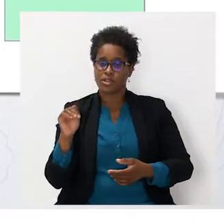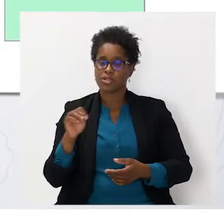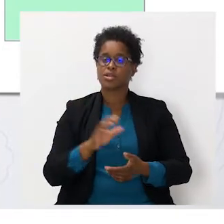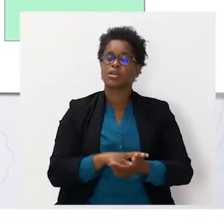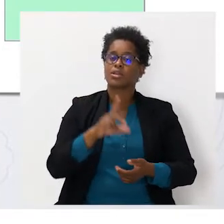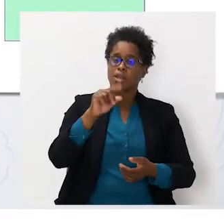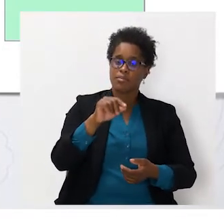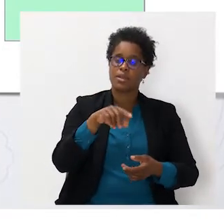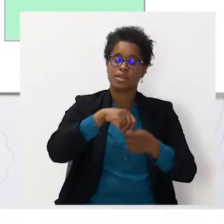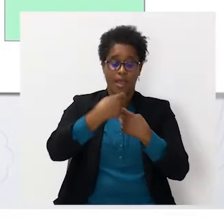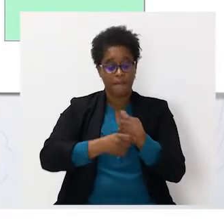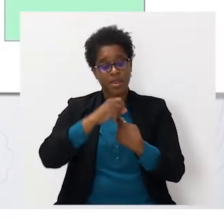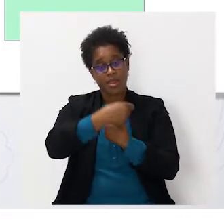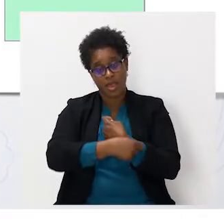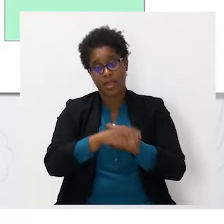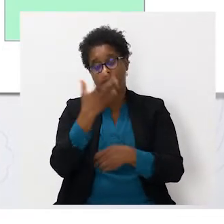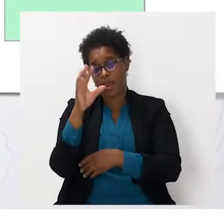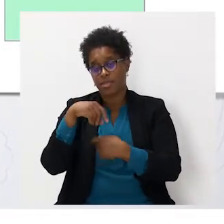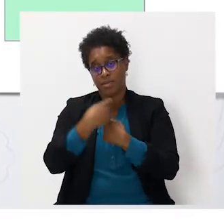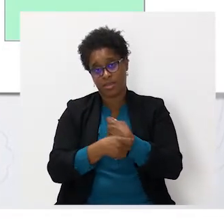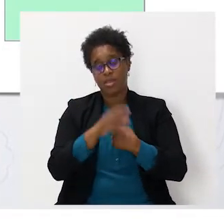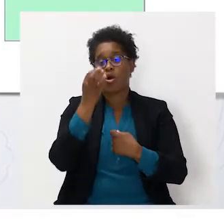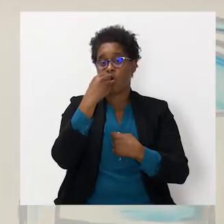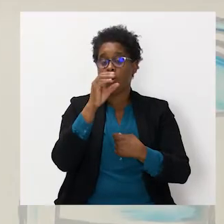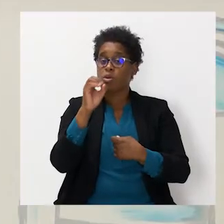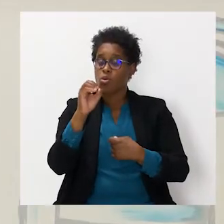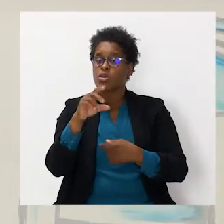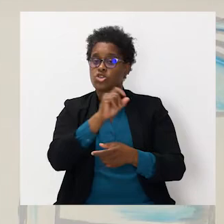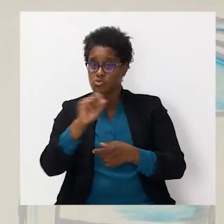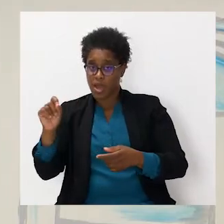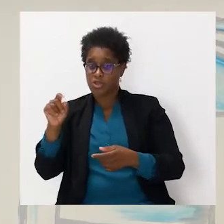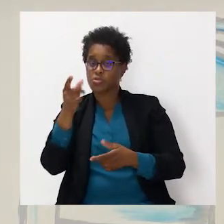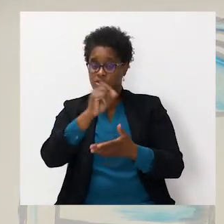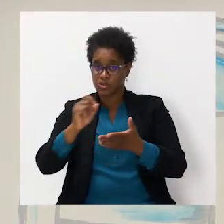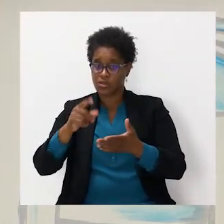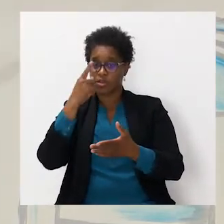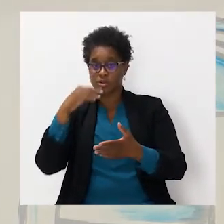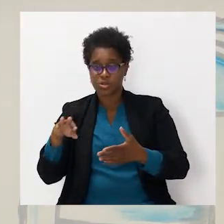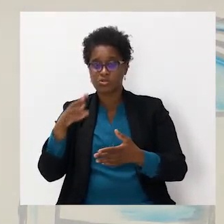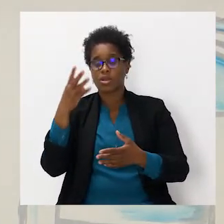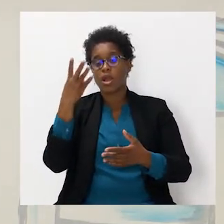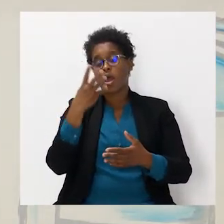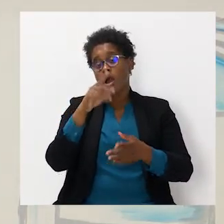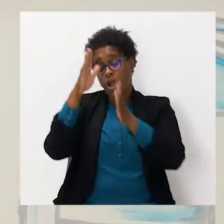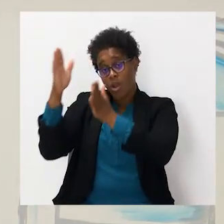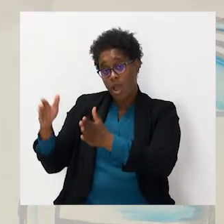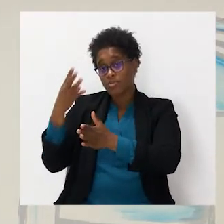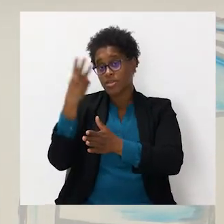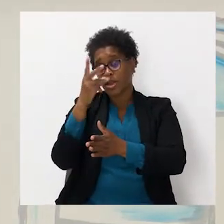da bananeira comem um espaço para completar. Meninos, ao lado nós temos 3 palavras. Quais